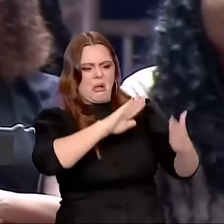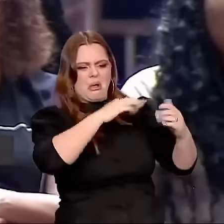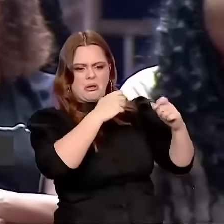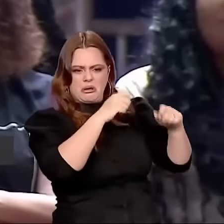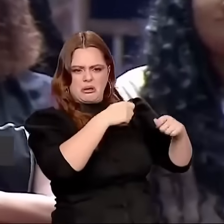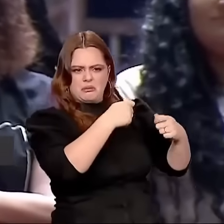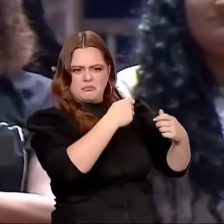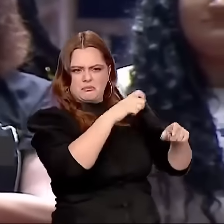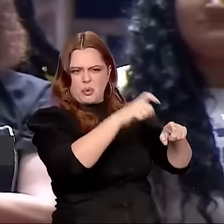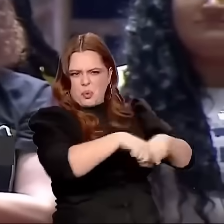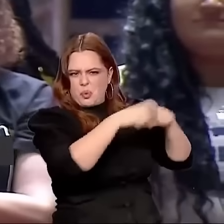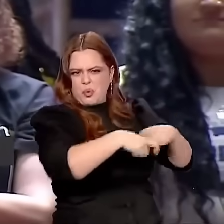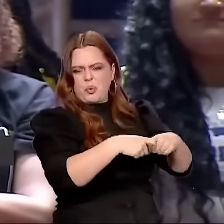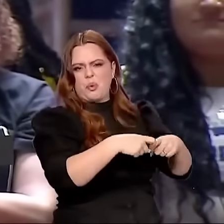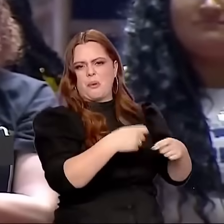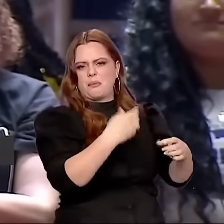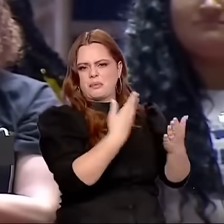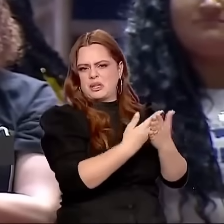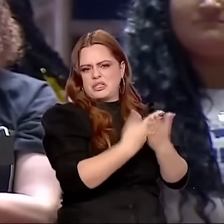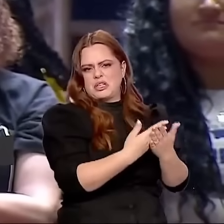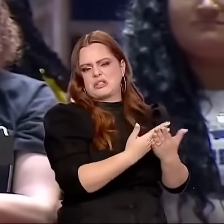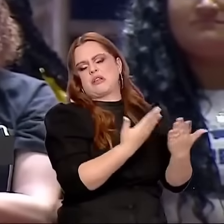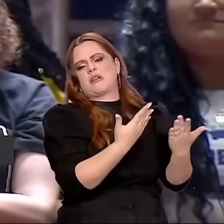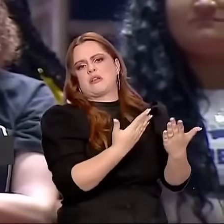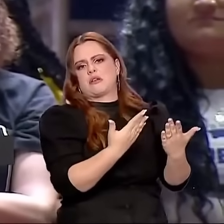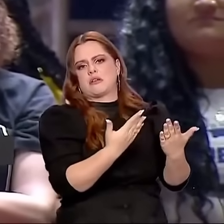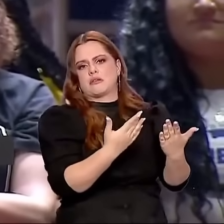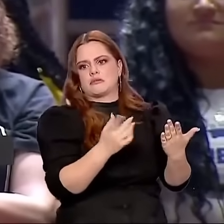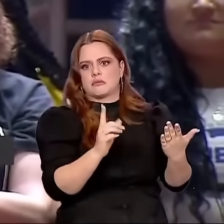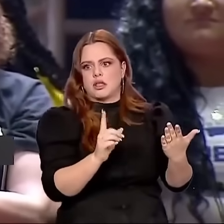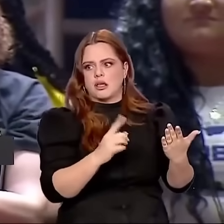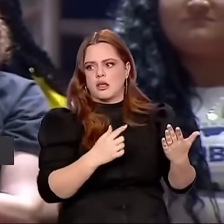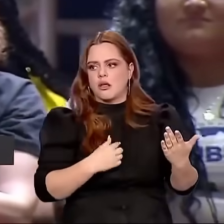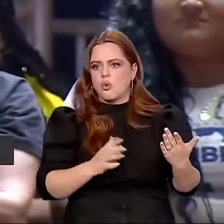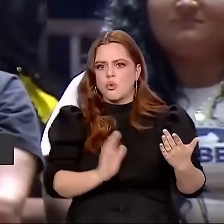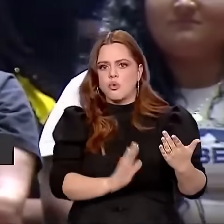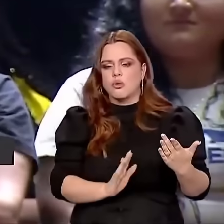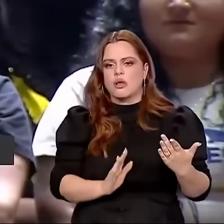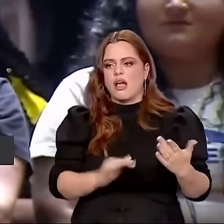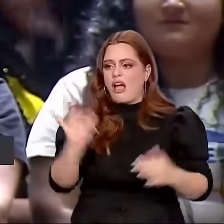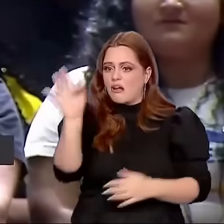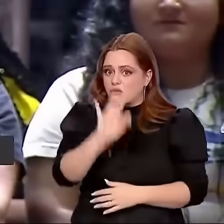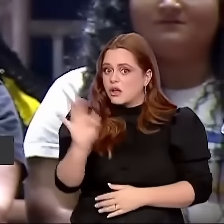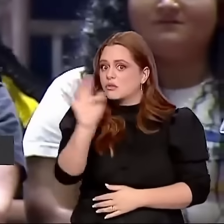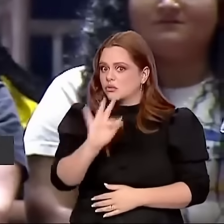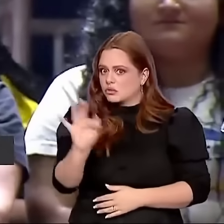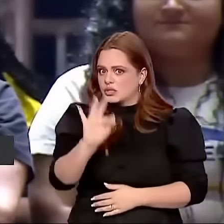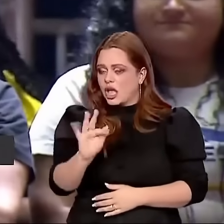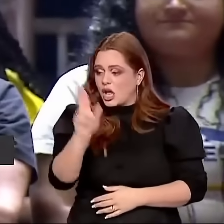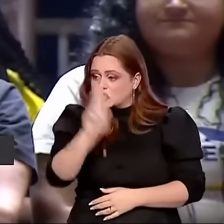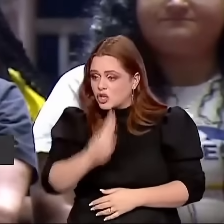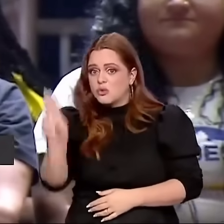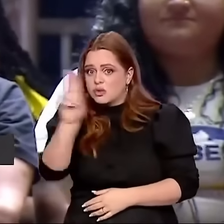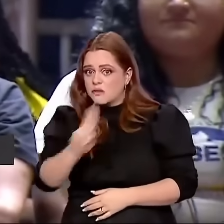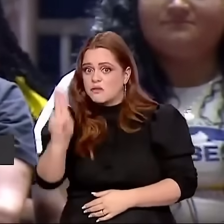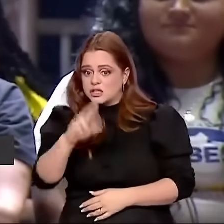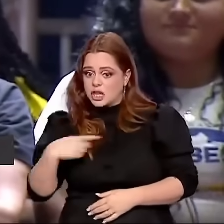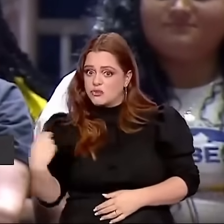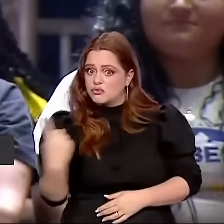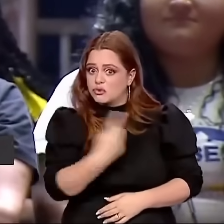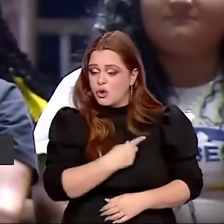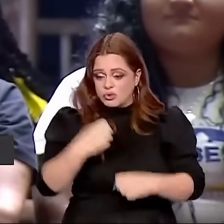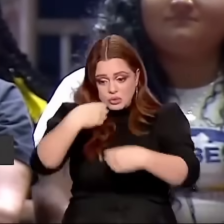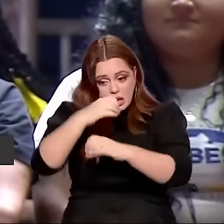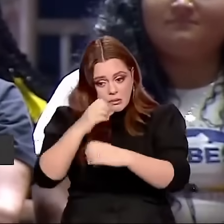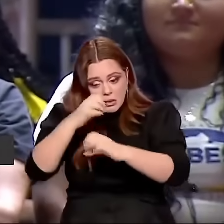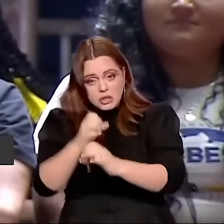carpinando, porque isso aqui não é para eles. E no nosso governo, a faculdade, a universidade, o